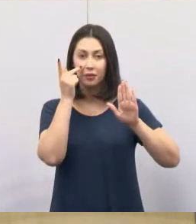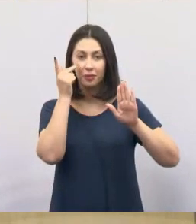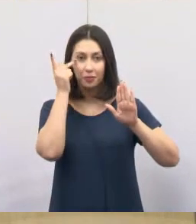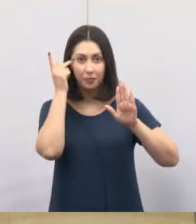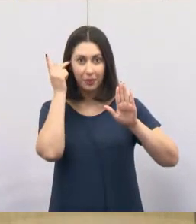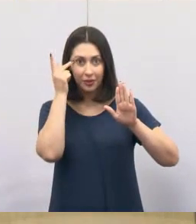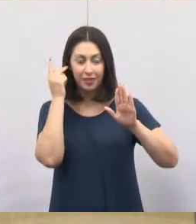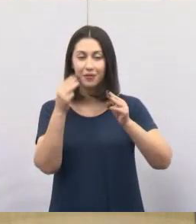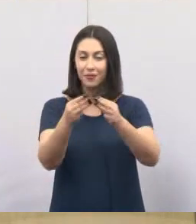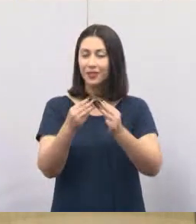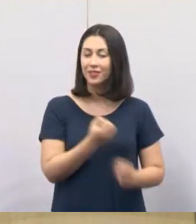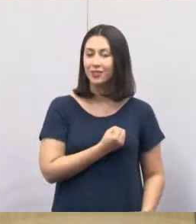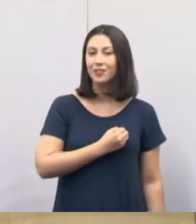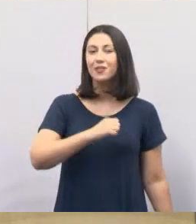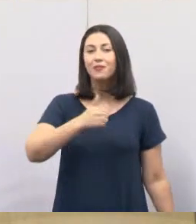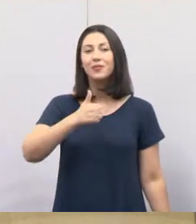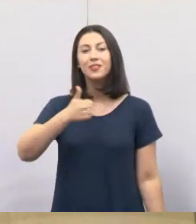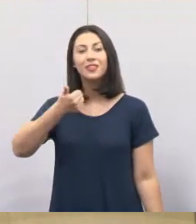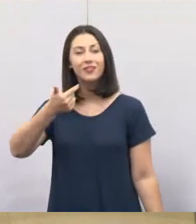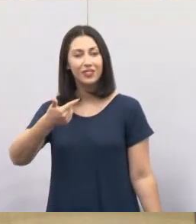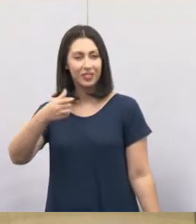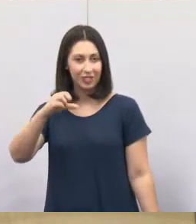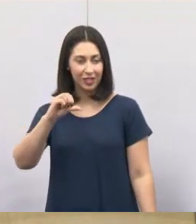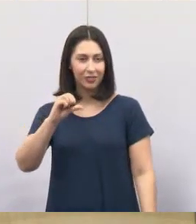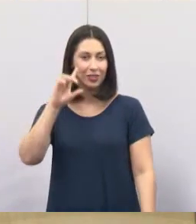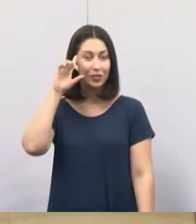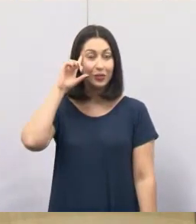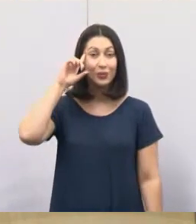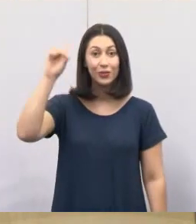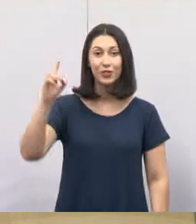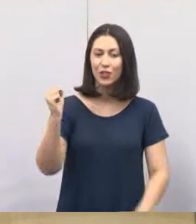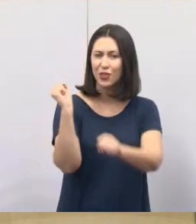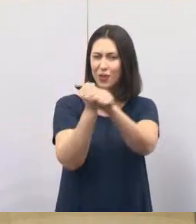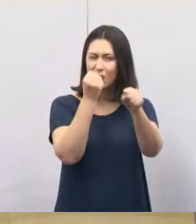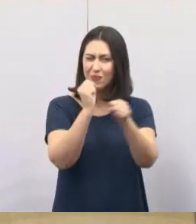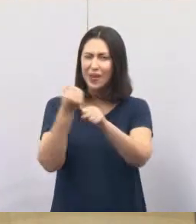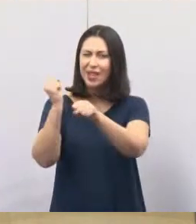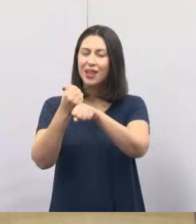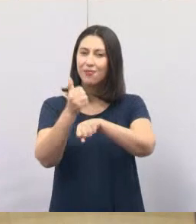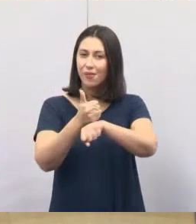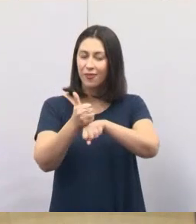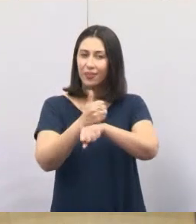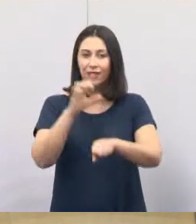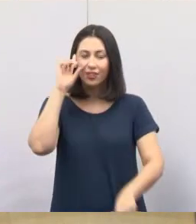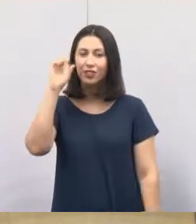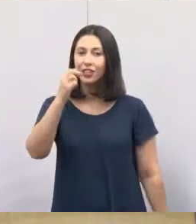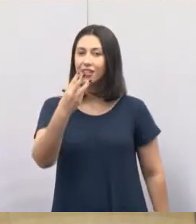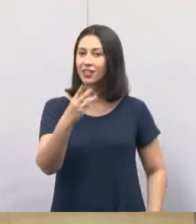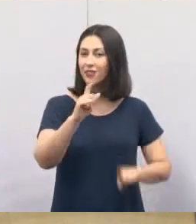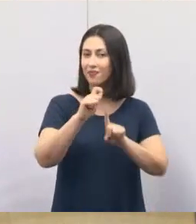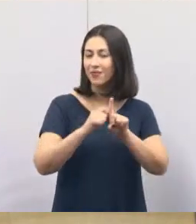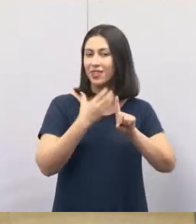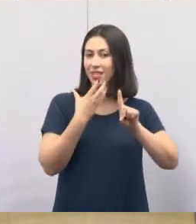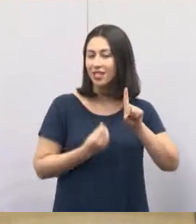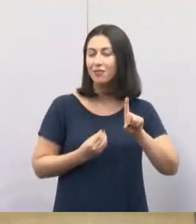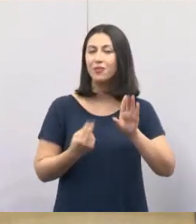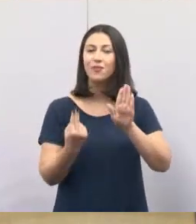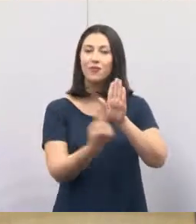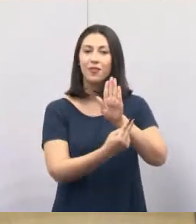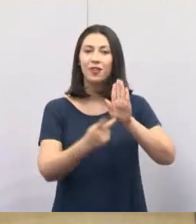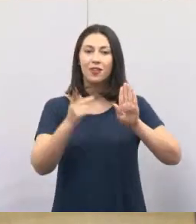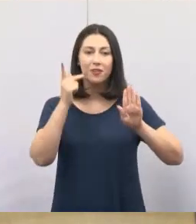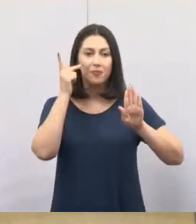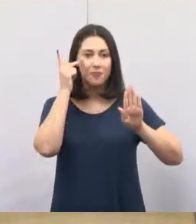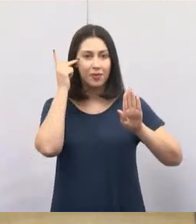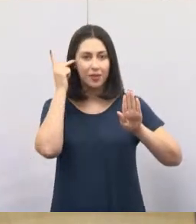Esporte. Moção 1129. Registro transcurso do dia do pedreiro, comemorado em 13 de dezembro. Autoria Paulinho do Esporte.